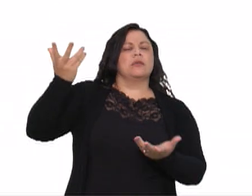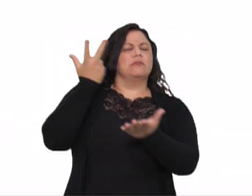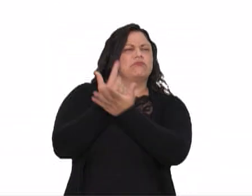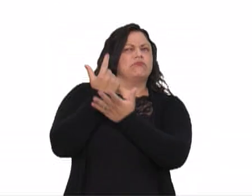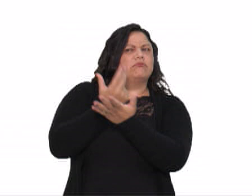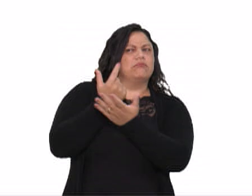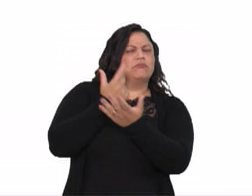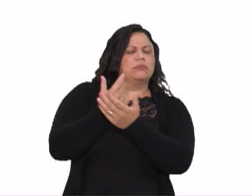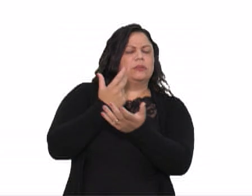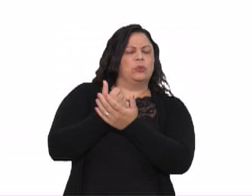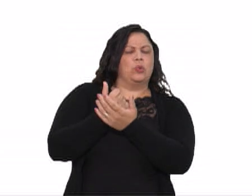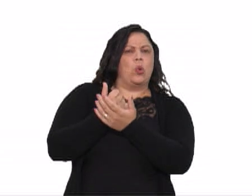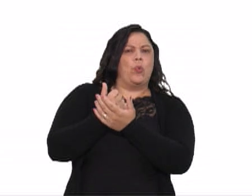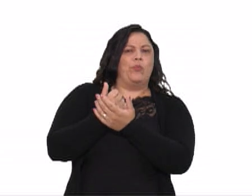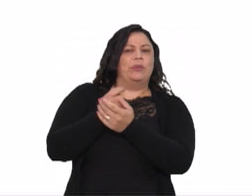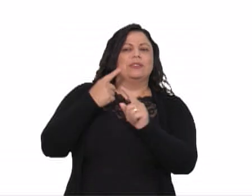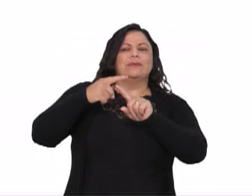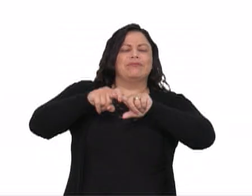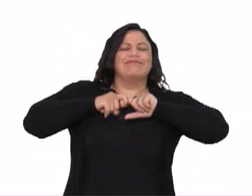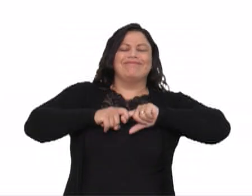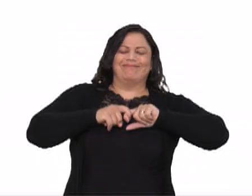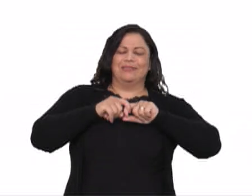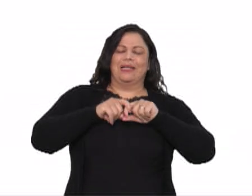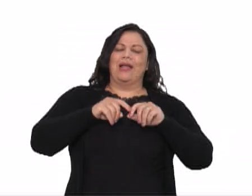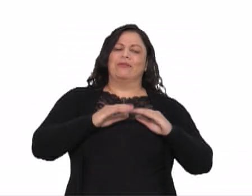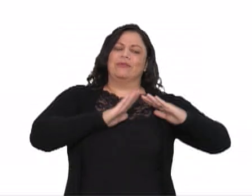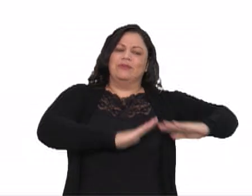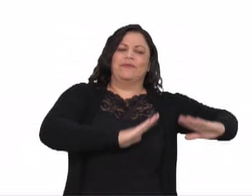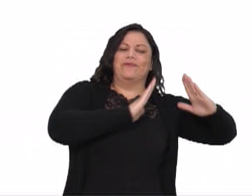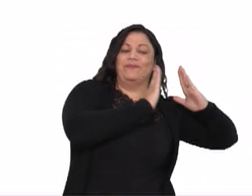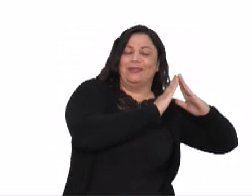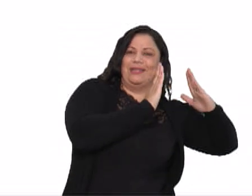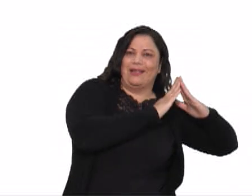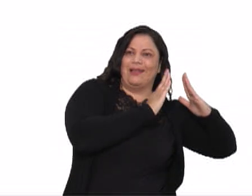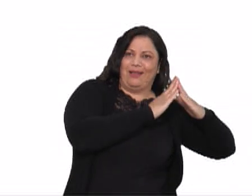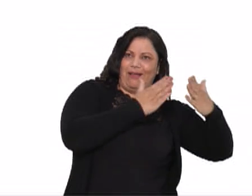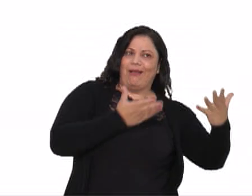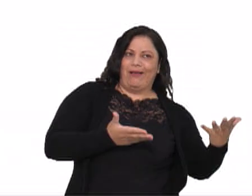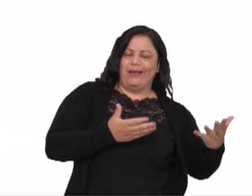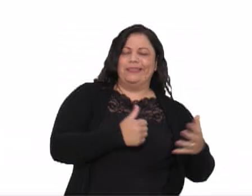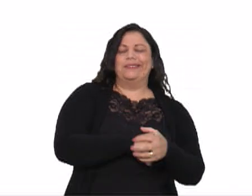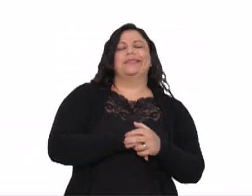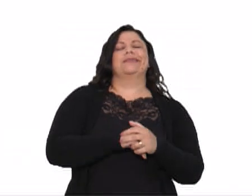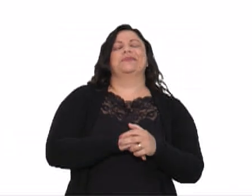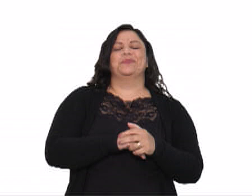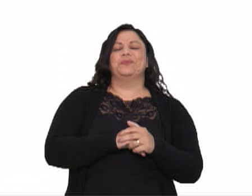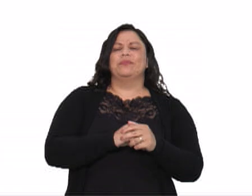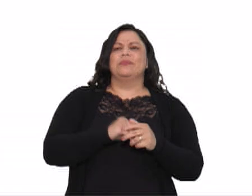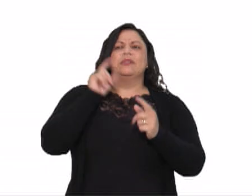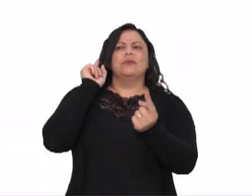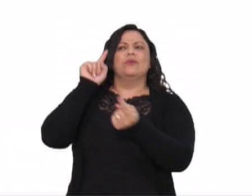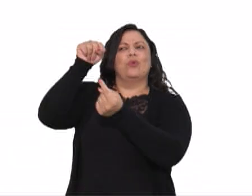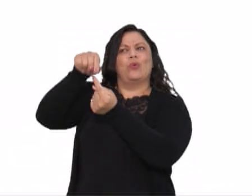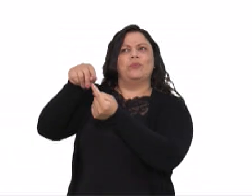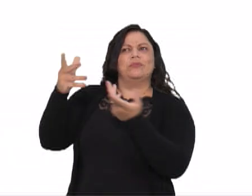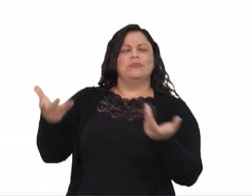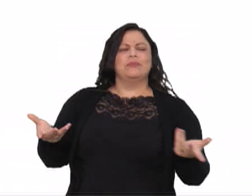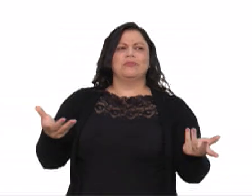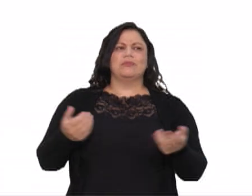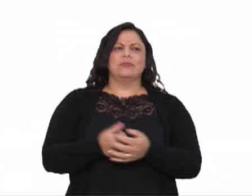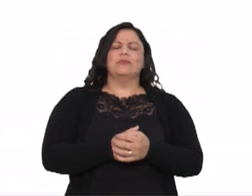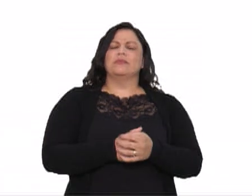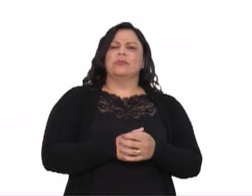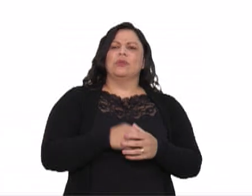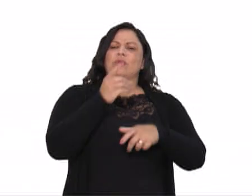por impulso por causa do isolamento social. Objetivou? Então, quando o autor lá, o Dr.